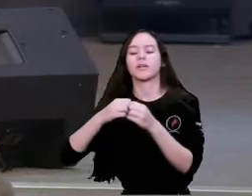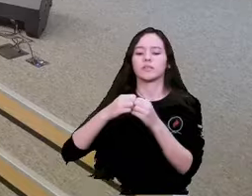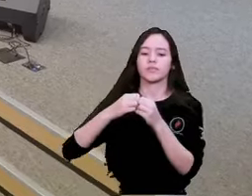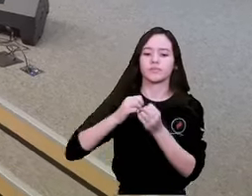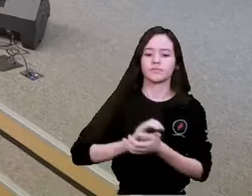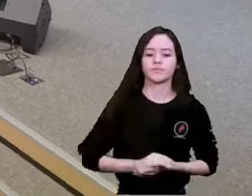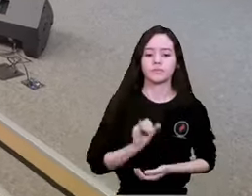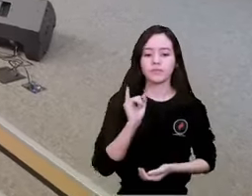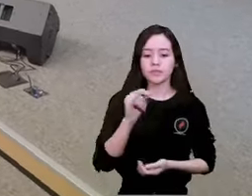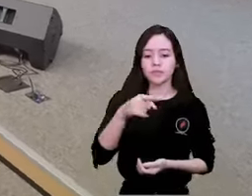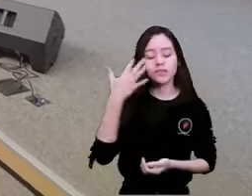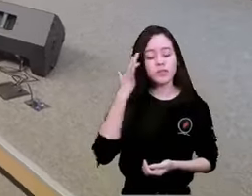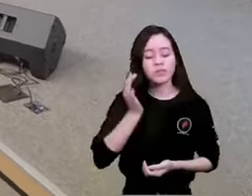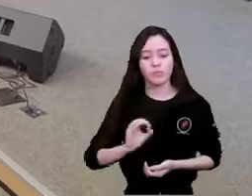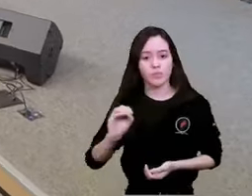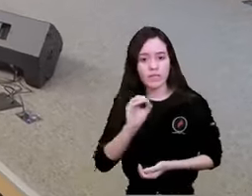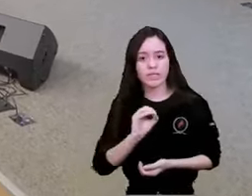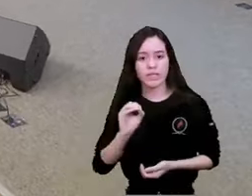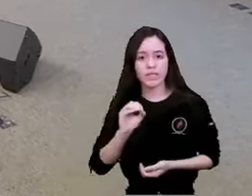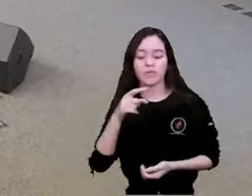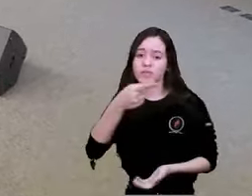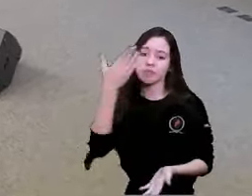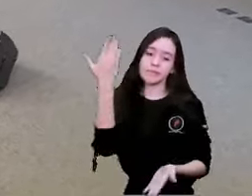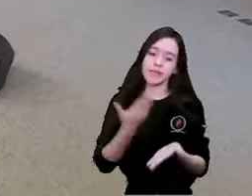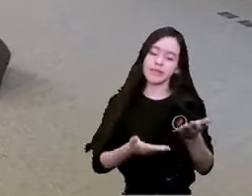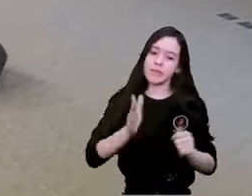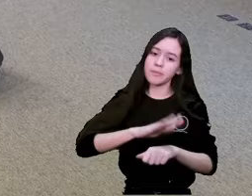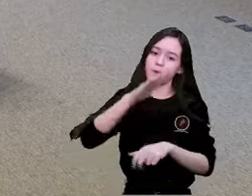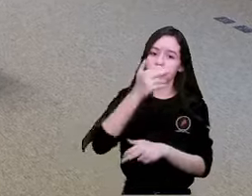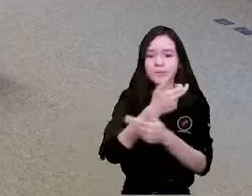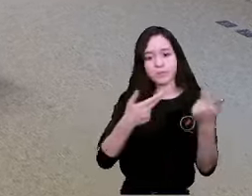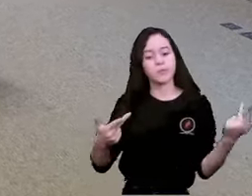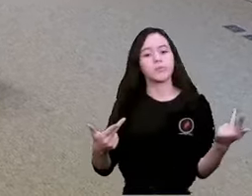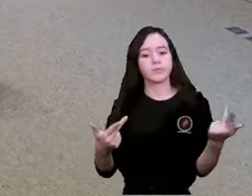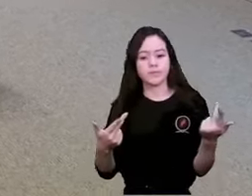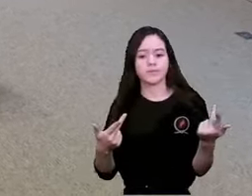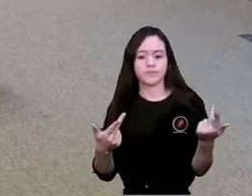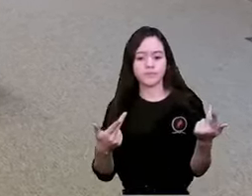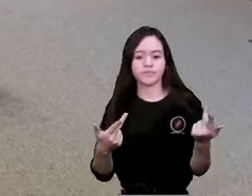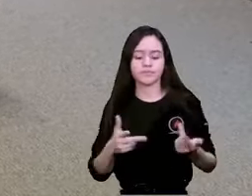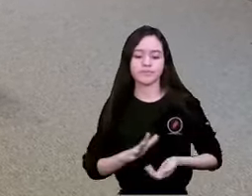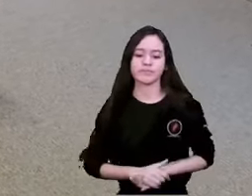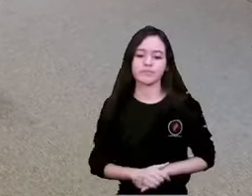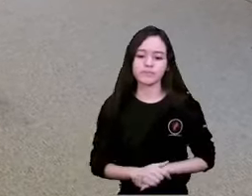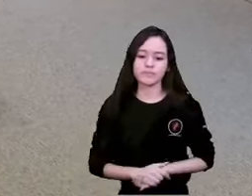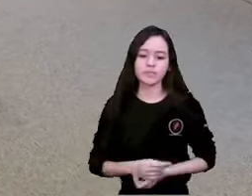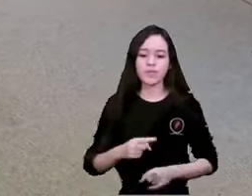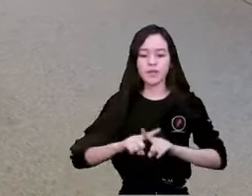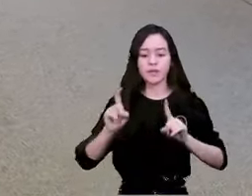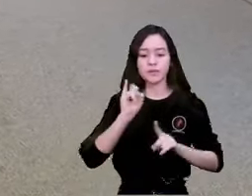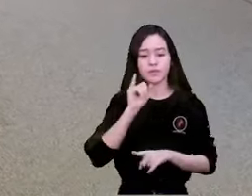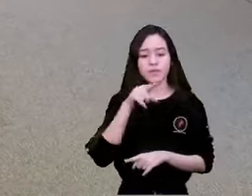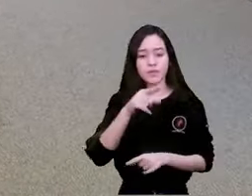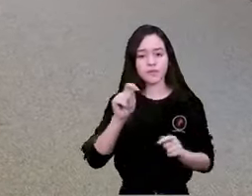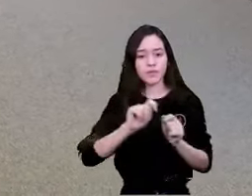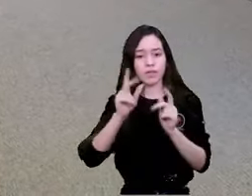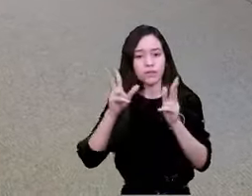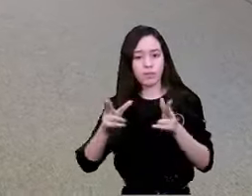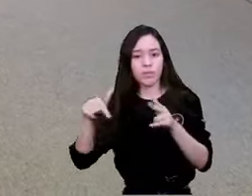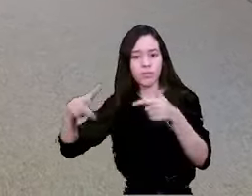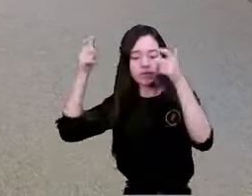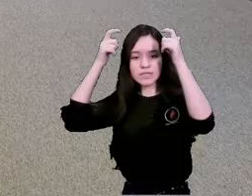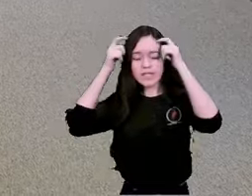E se você não entender isso a tempo, você vai perder mais do que você já perdeu. Mas se você fizer igual Roboão essa noite,